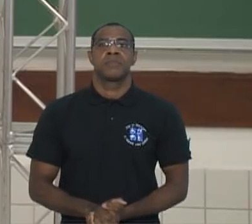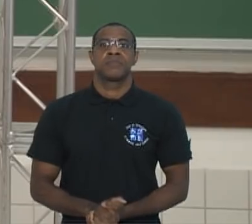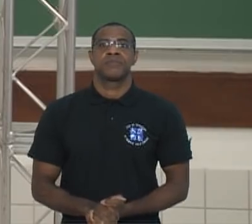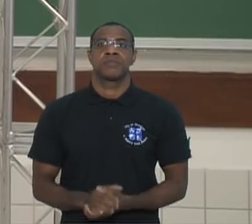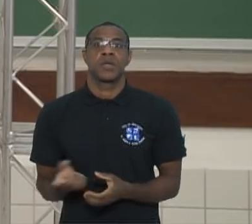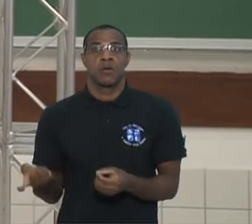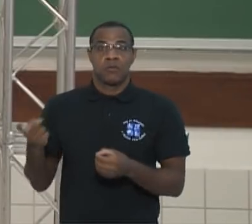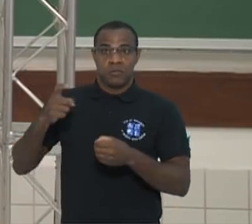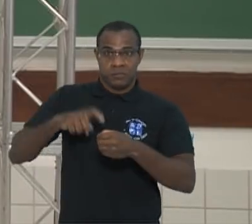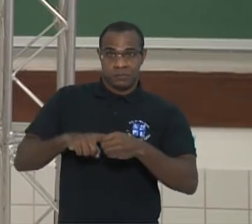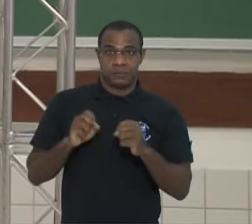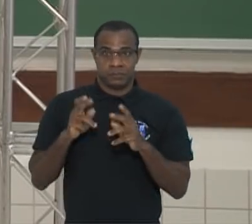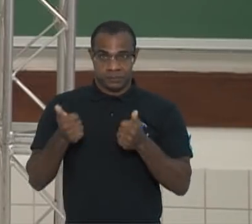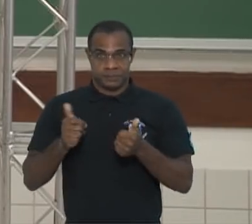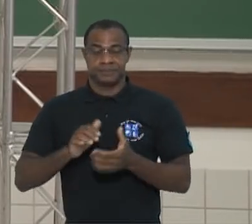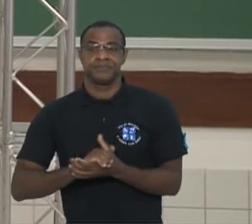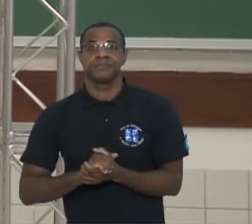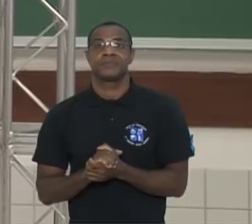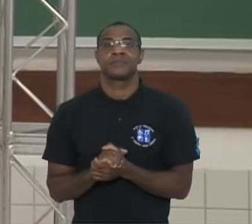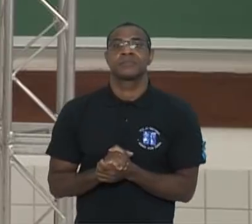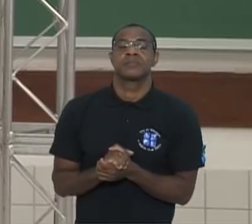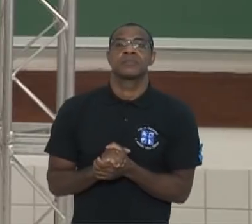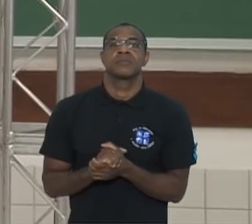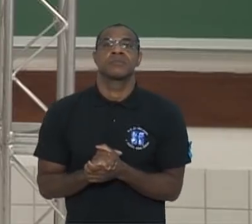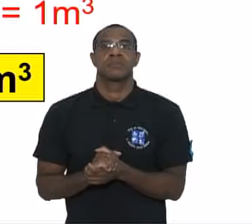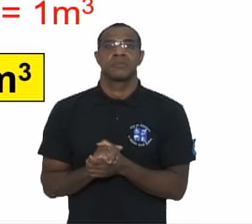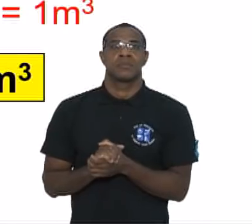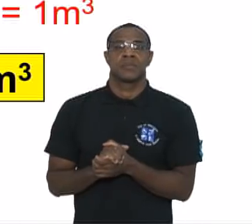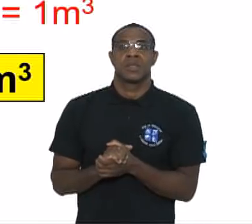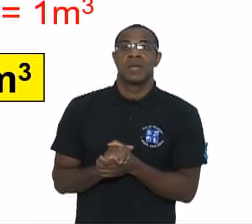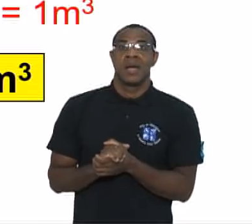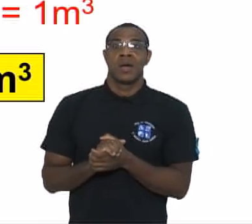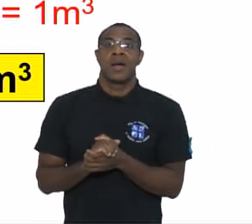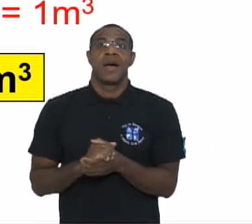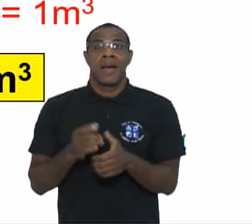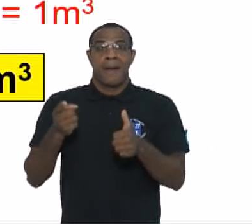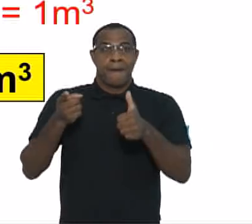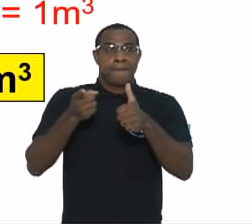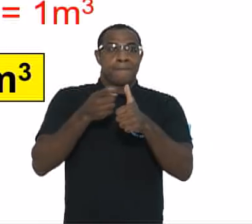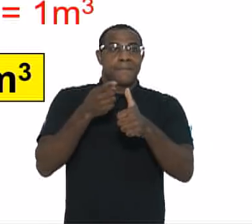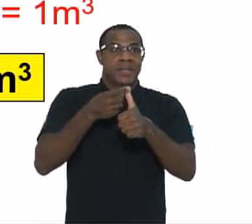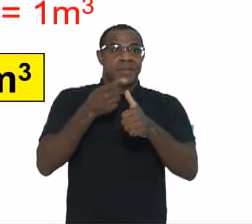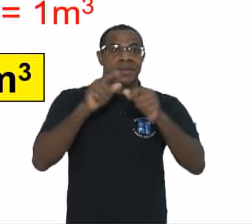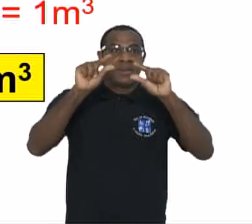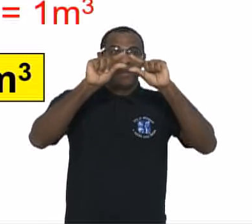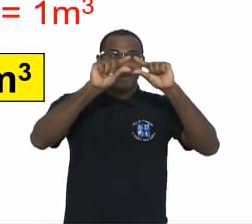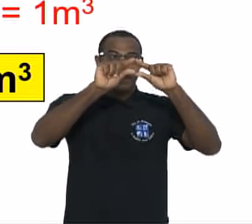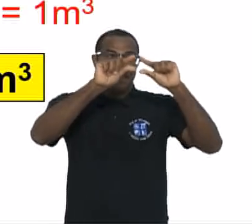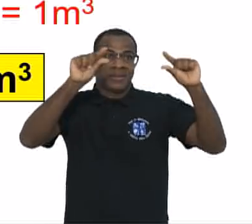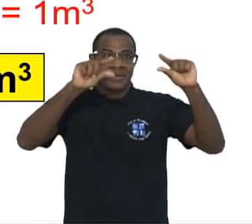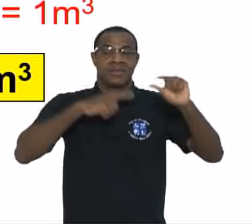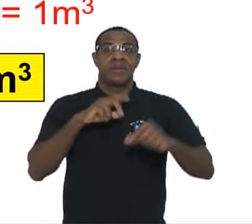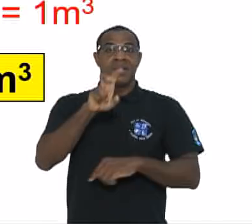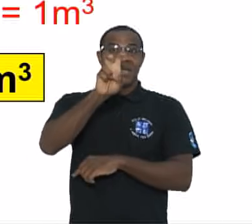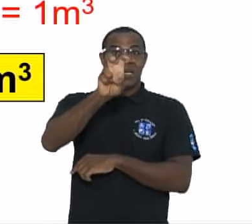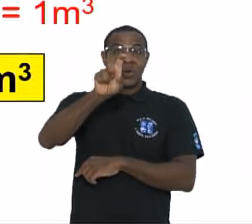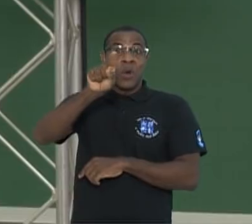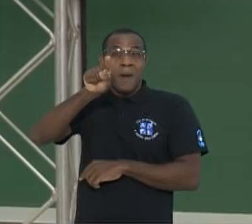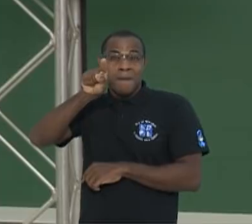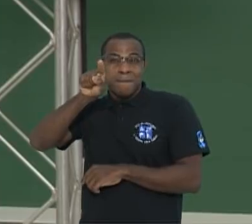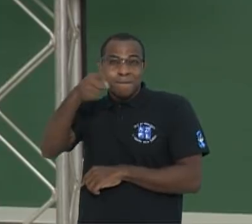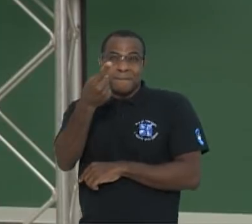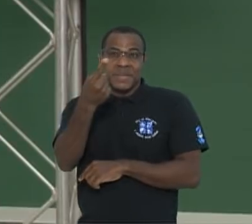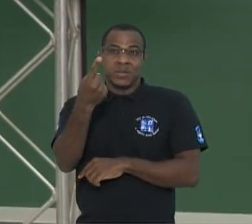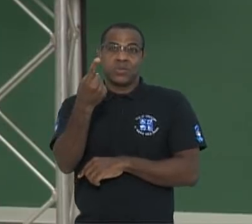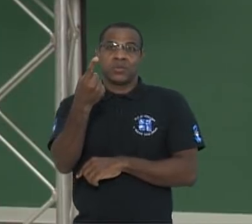Vamos retornar então? Vamos lá. Na primeira afirmação, igualdade, né? Nós temos 5.000